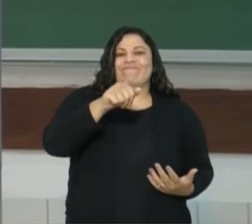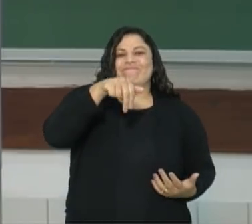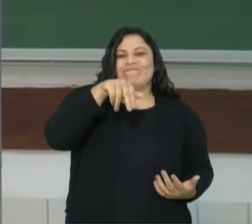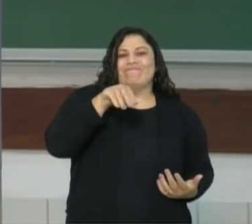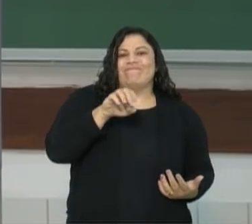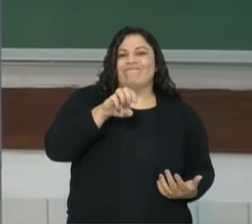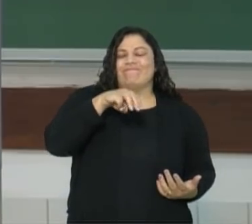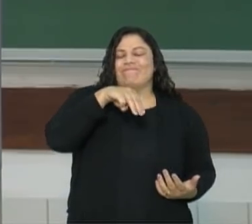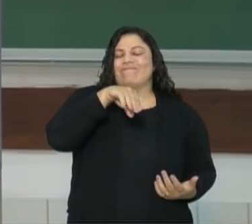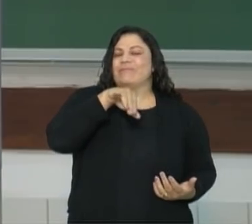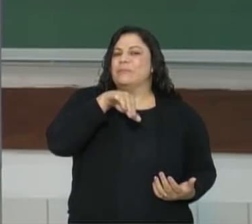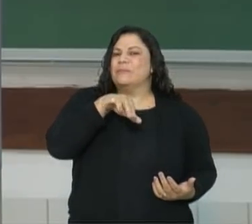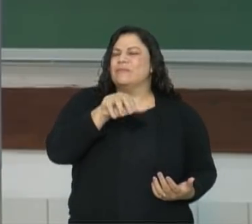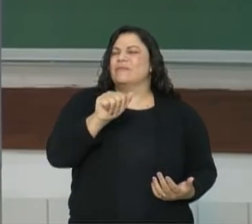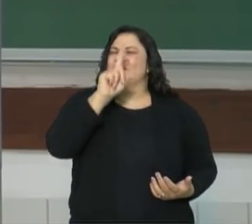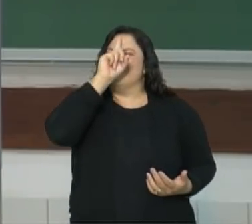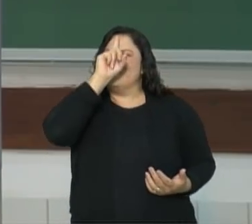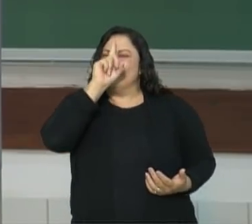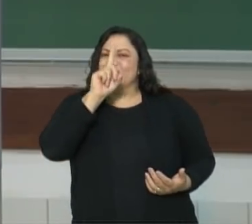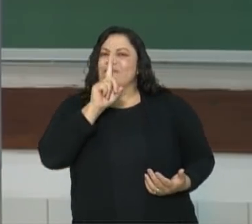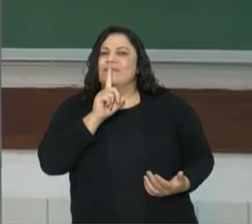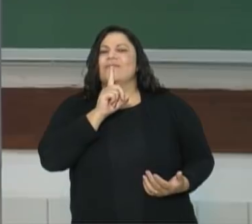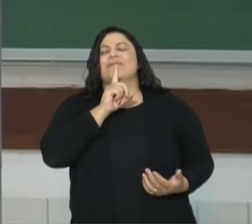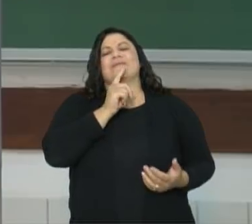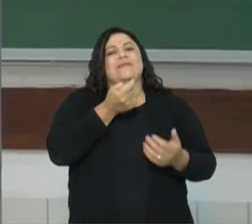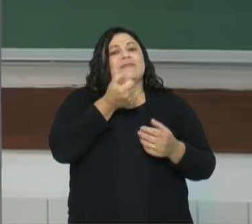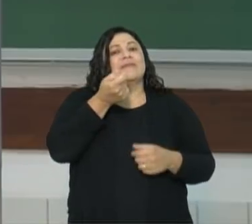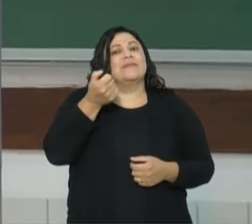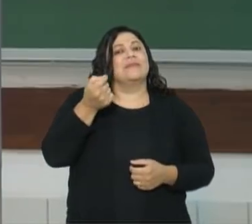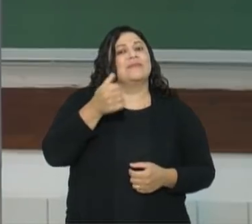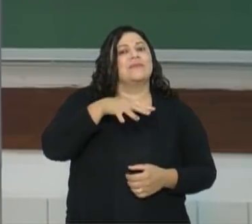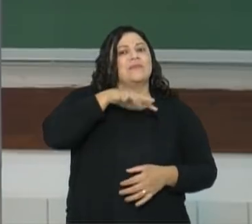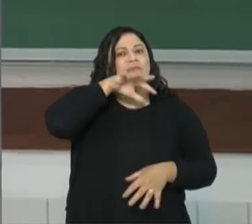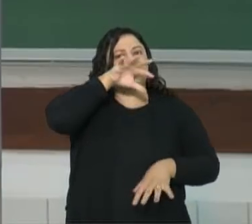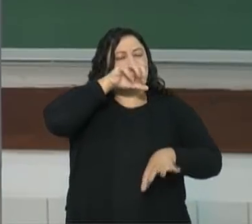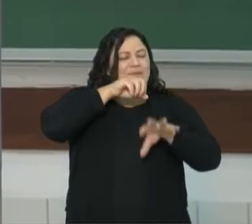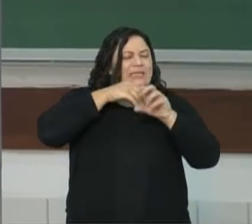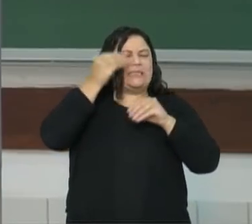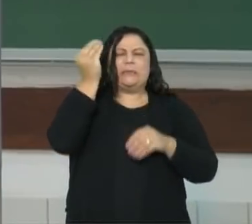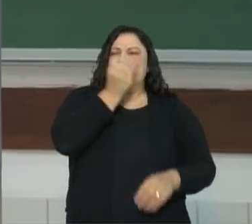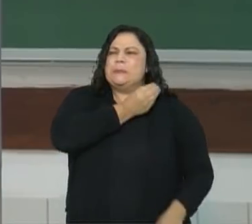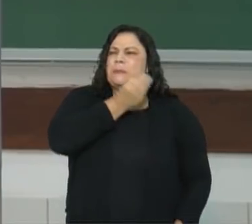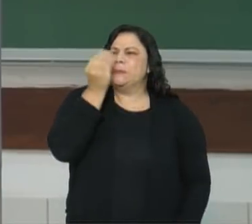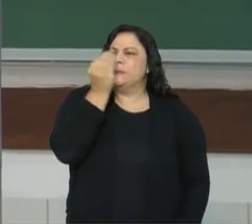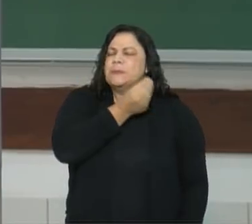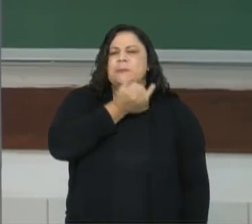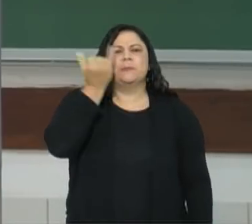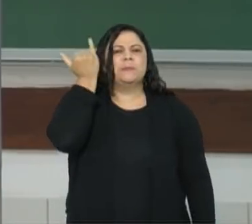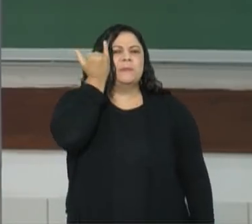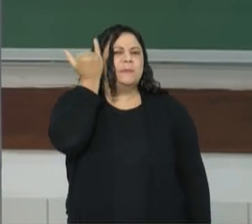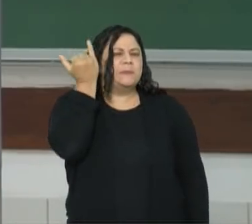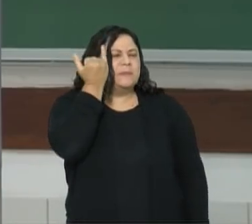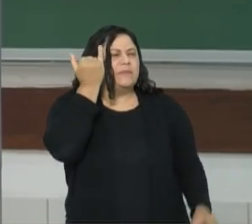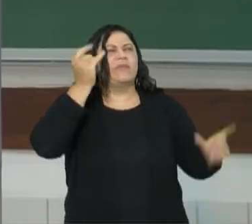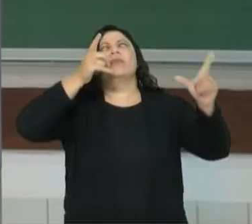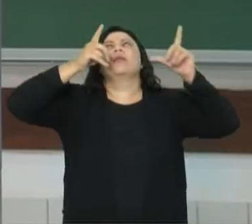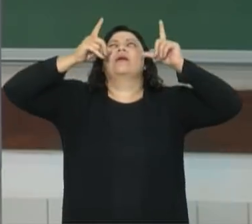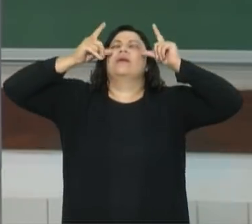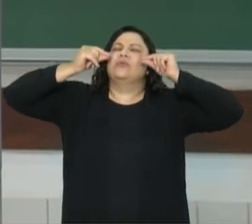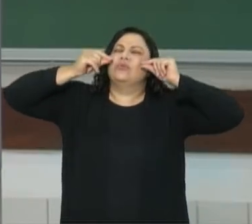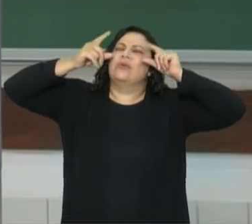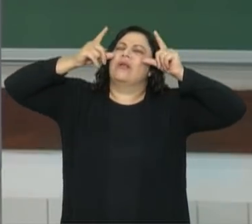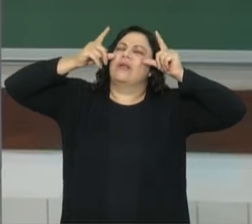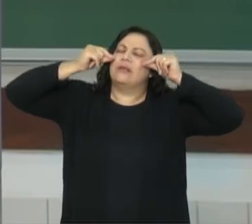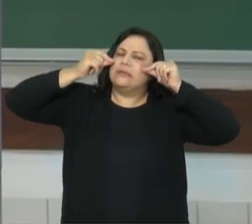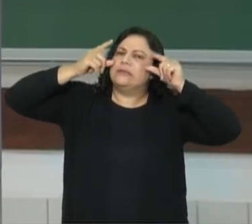deixar o quê? Pouca oxigenação nos tecidos, dando uma fraqueza, uma preguiça, uma